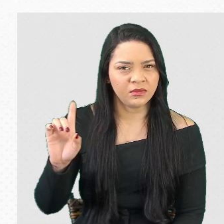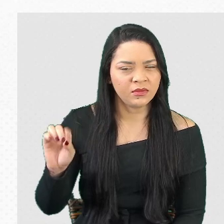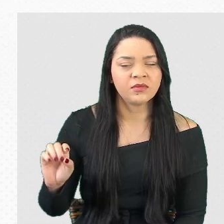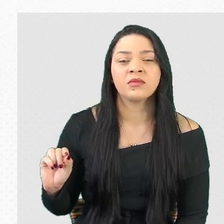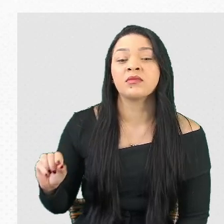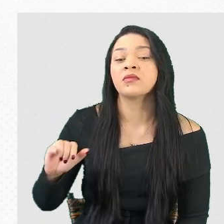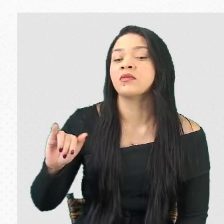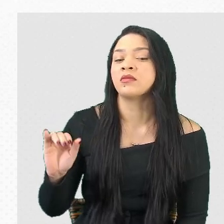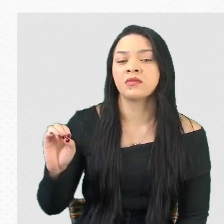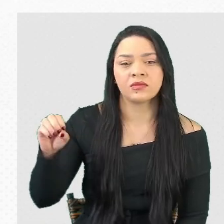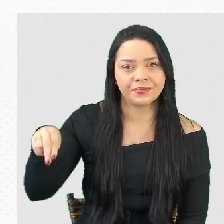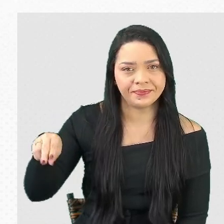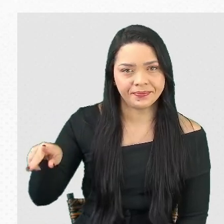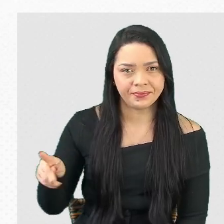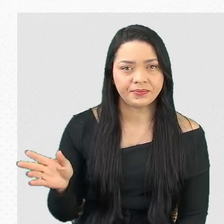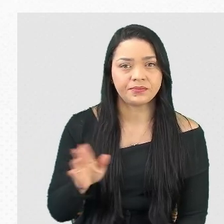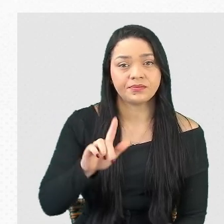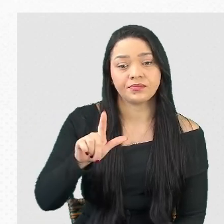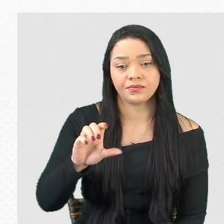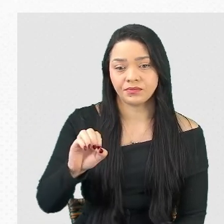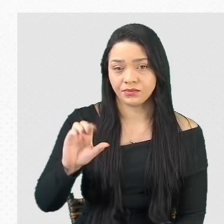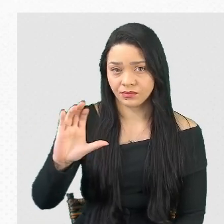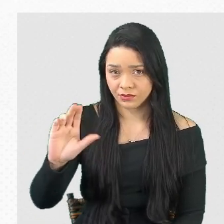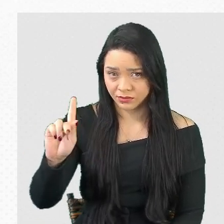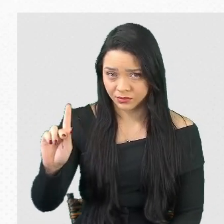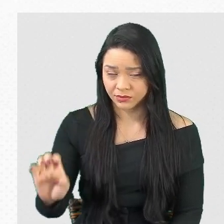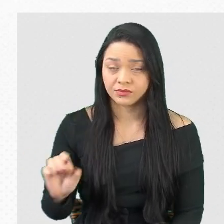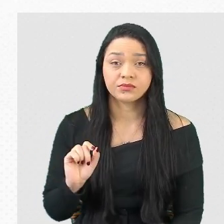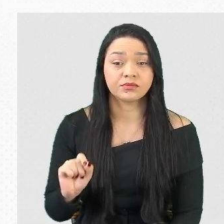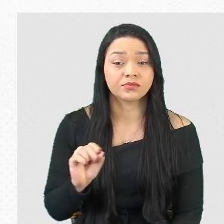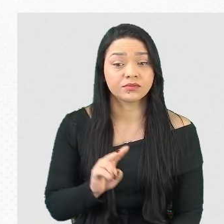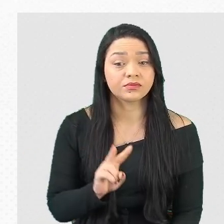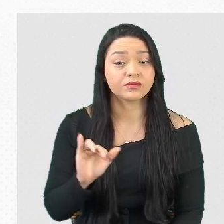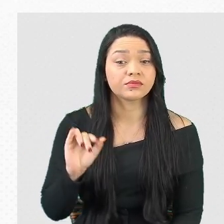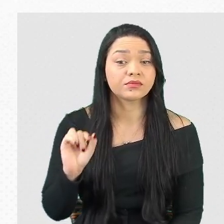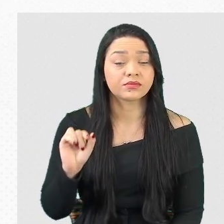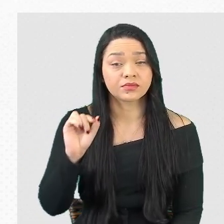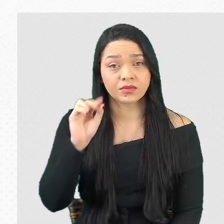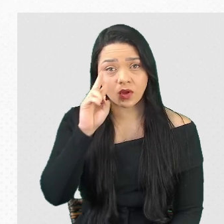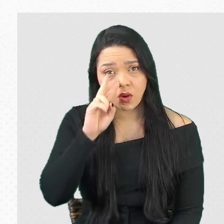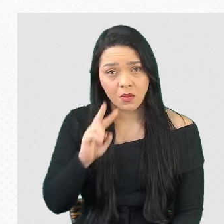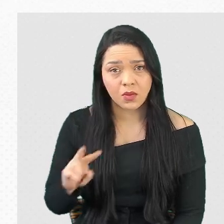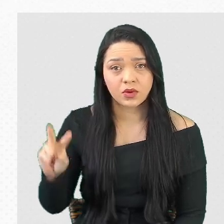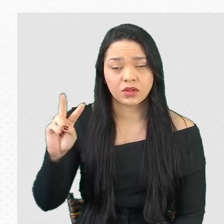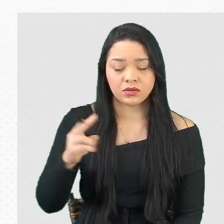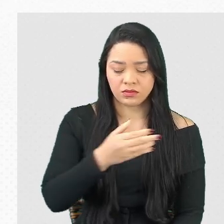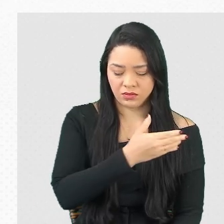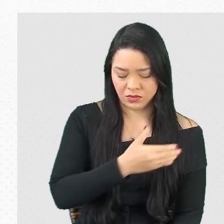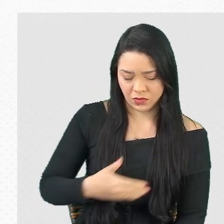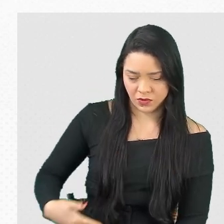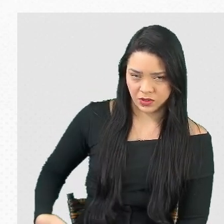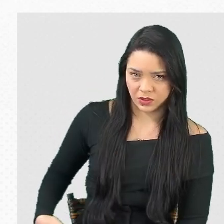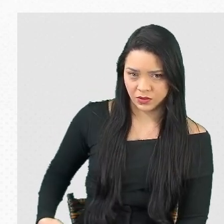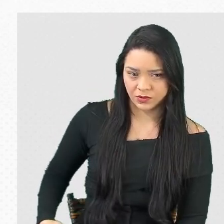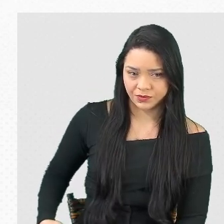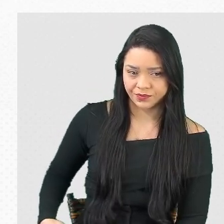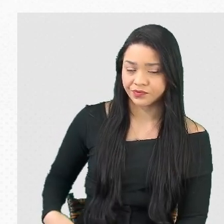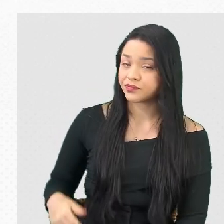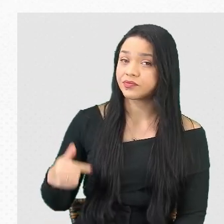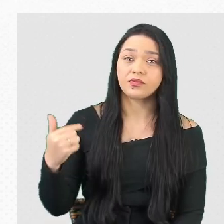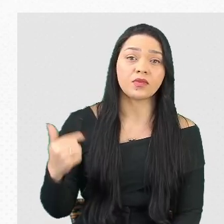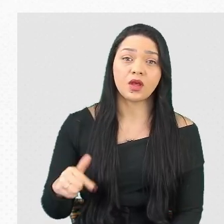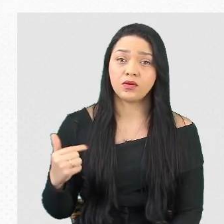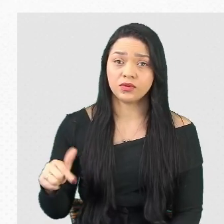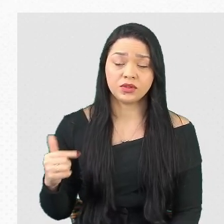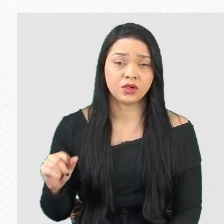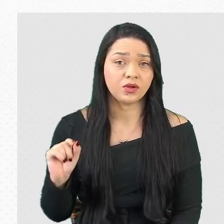dentro desse pensamento, ele vai dizer que o poder monárquico, né, existe, e ele não tira isso, ele